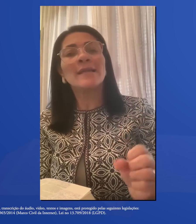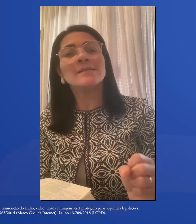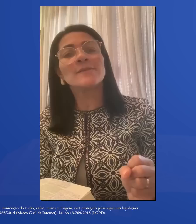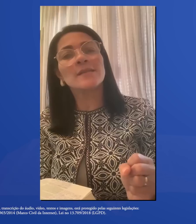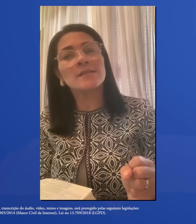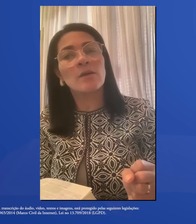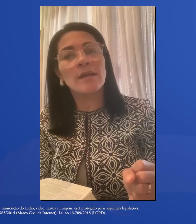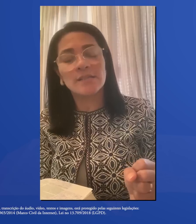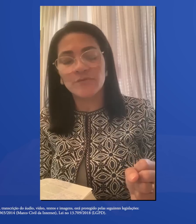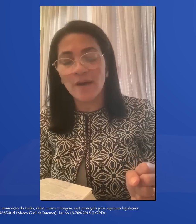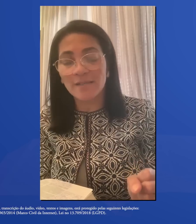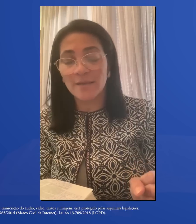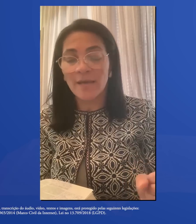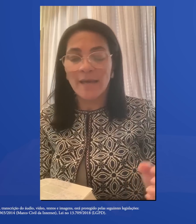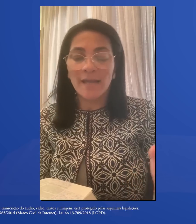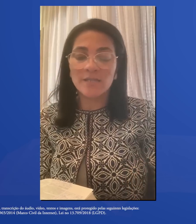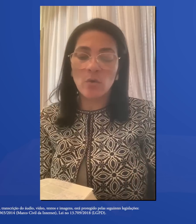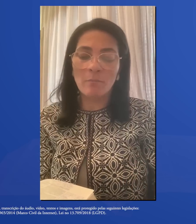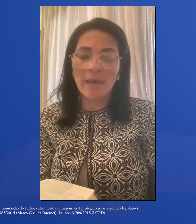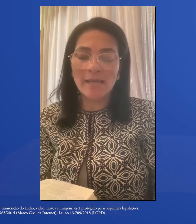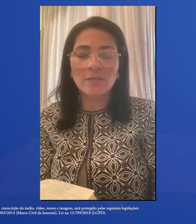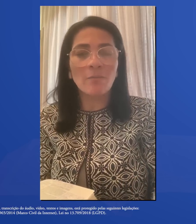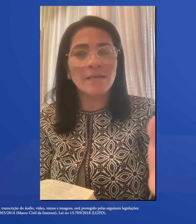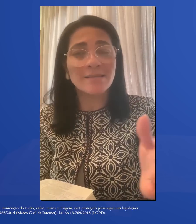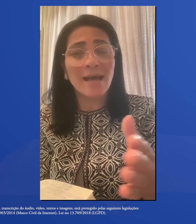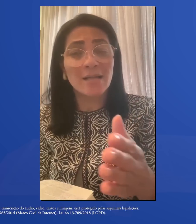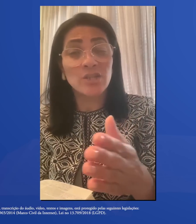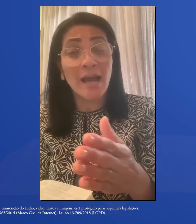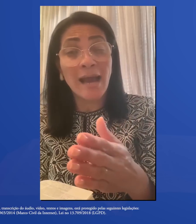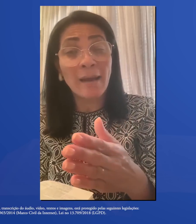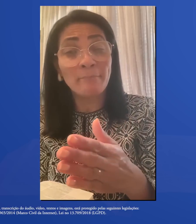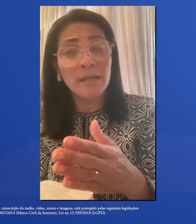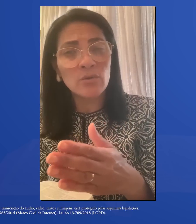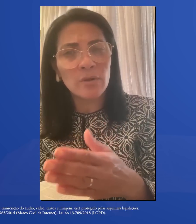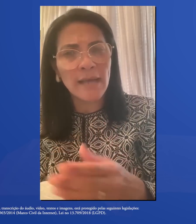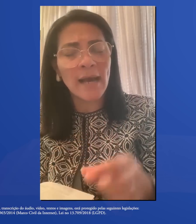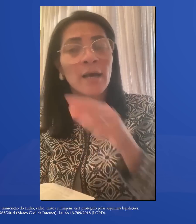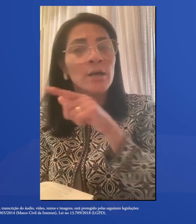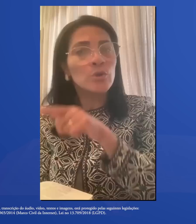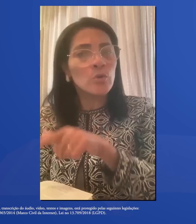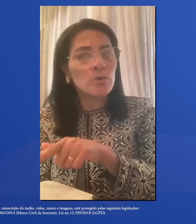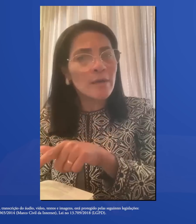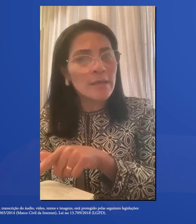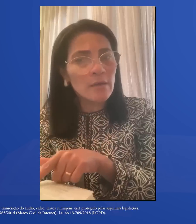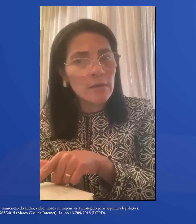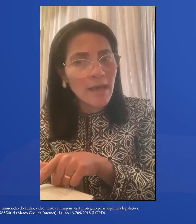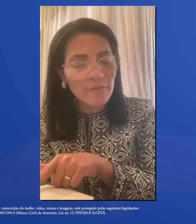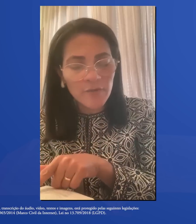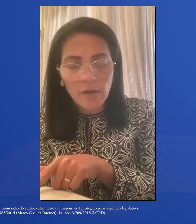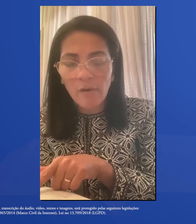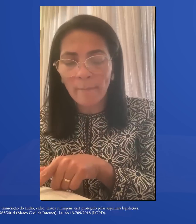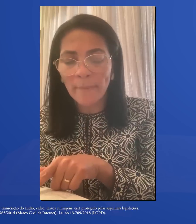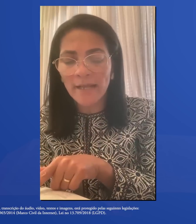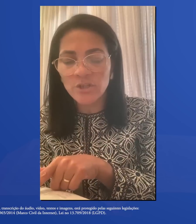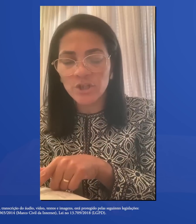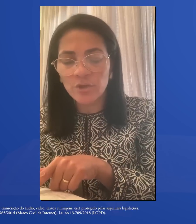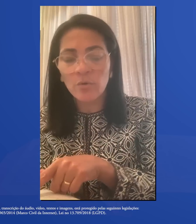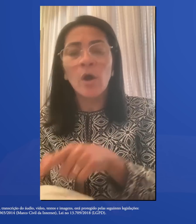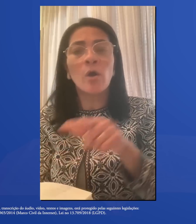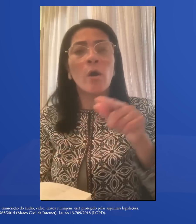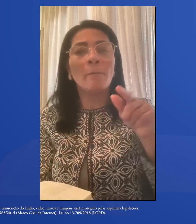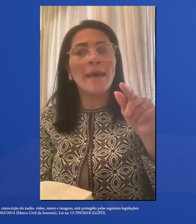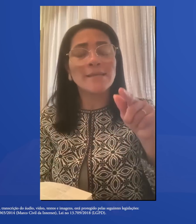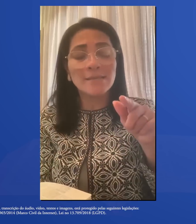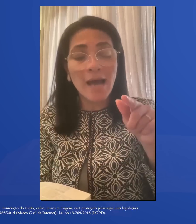que eles cristãos eles fazem? Eles começam mais tarde a abandonar tudo aquilo que haviam